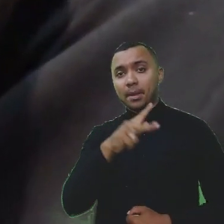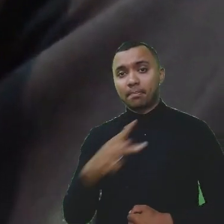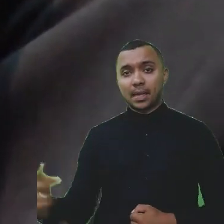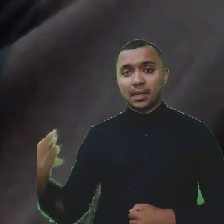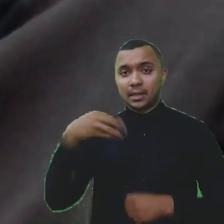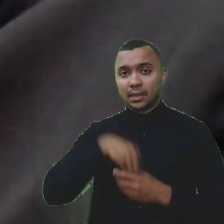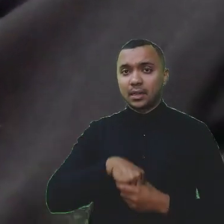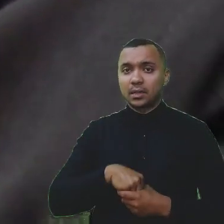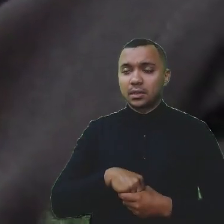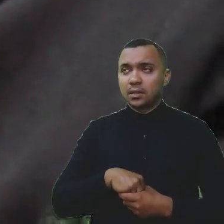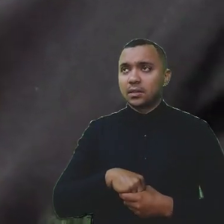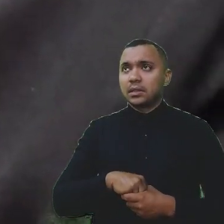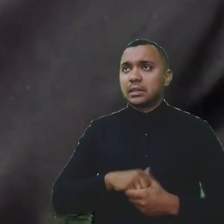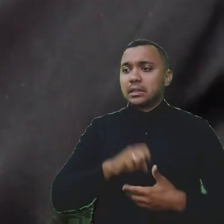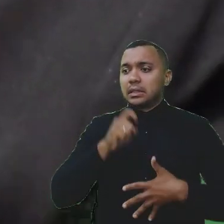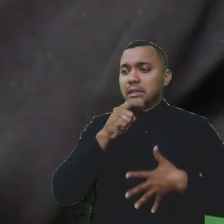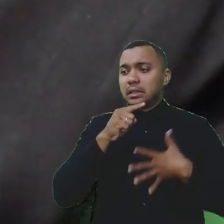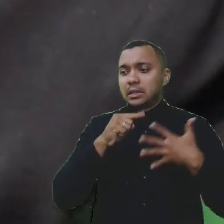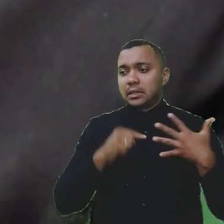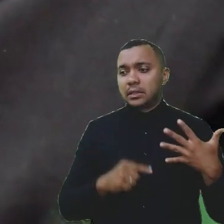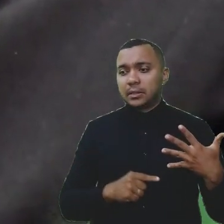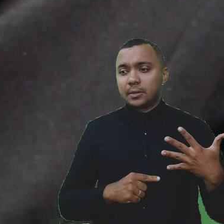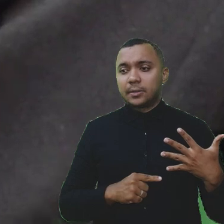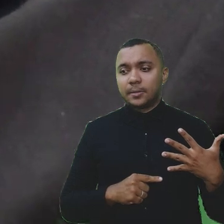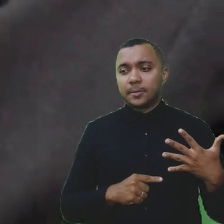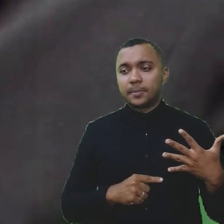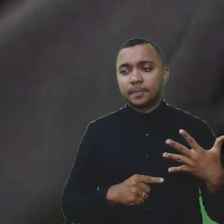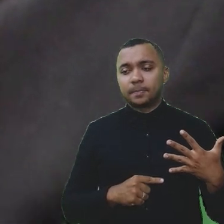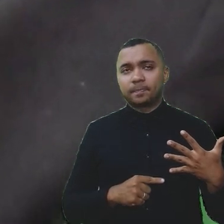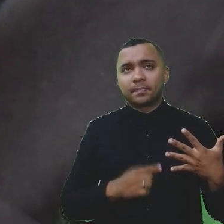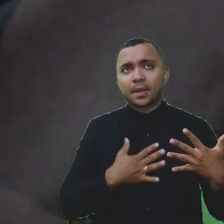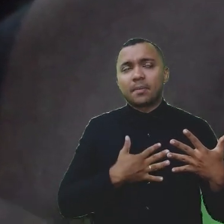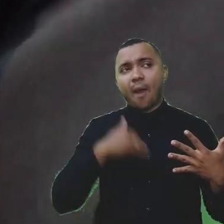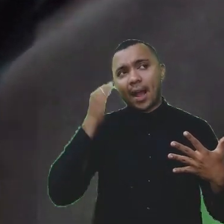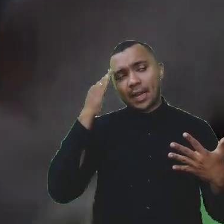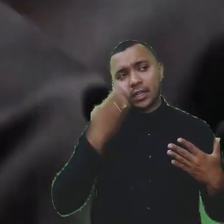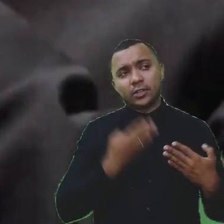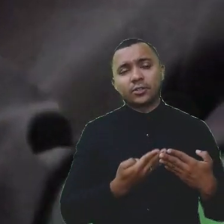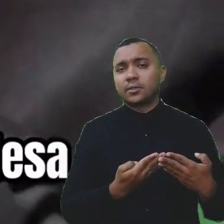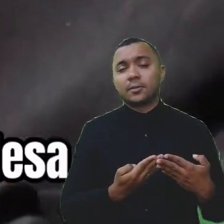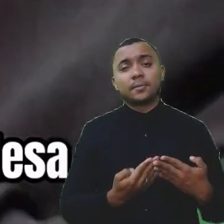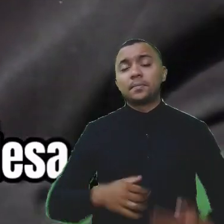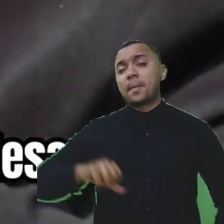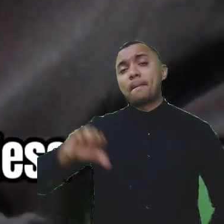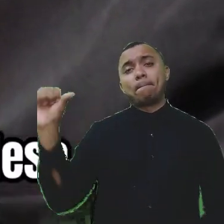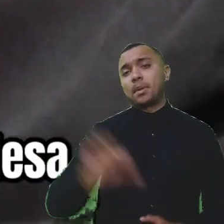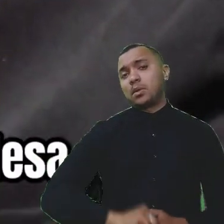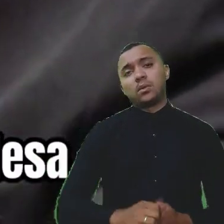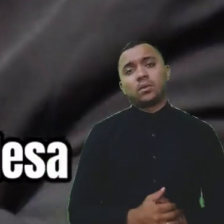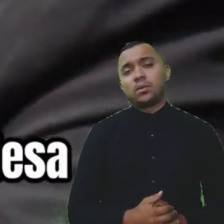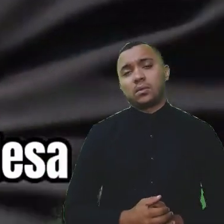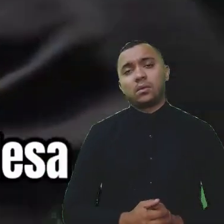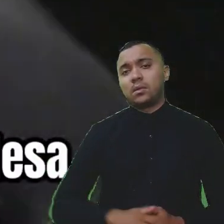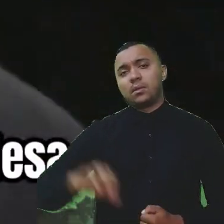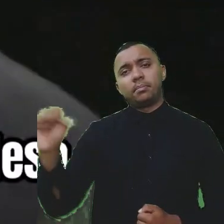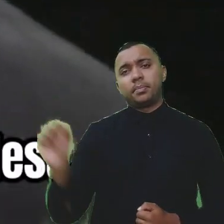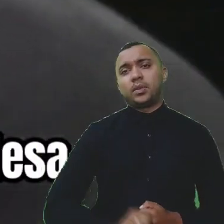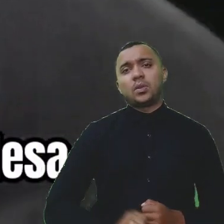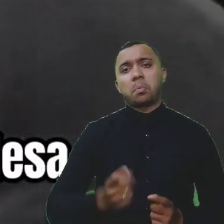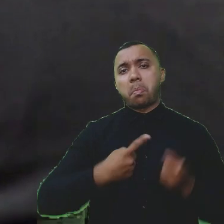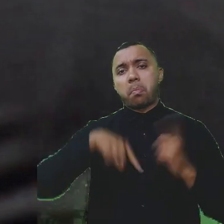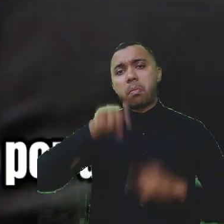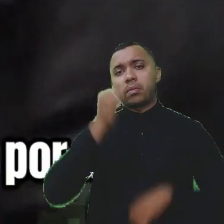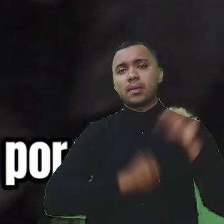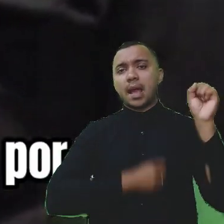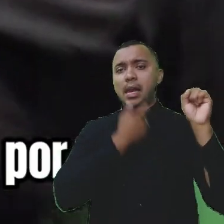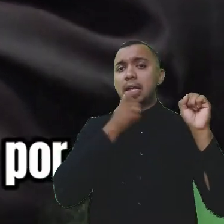aplicativos. Eu gosto, assim, eu tenho dito muito isso, que isso é pior que a revolução industrial